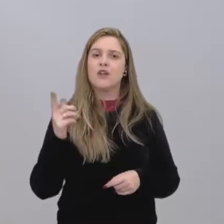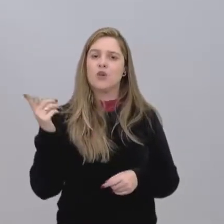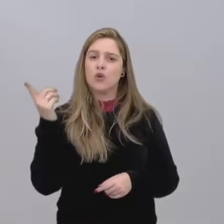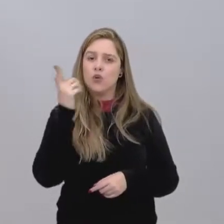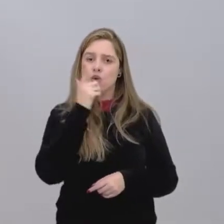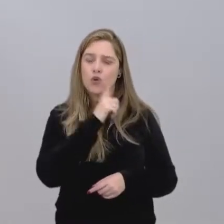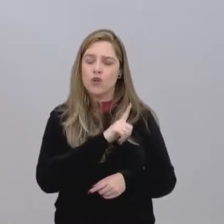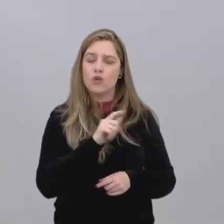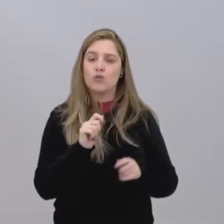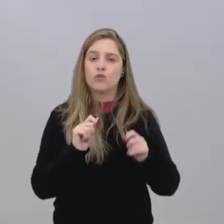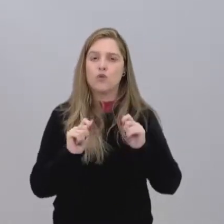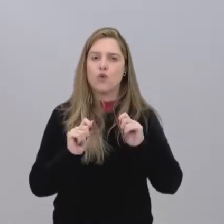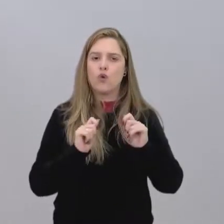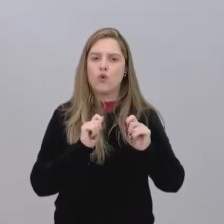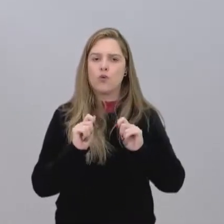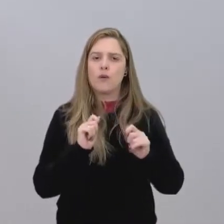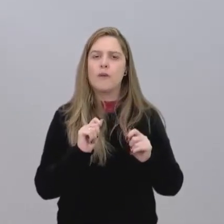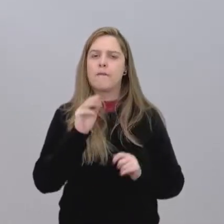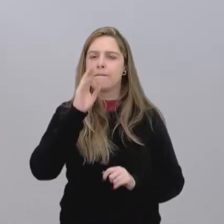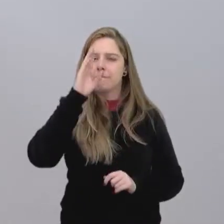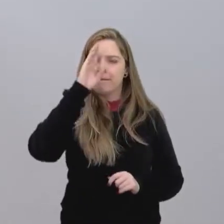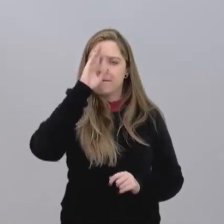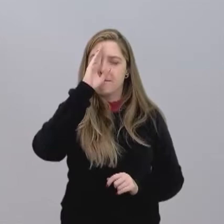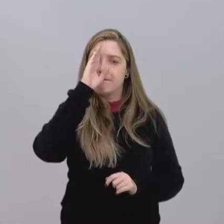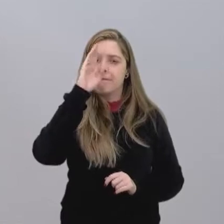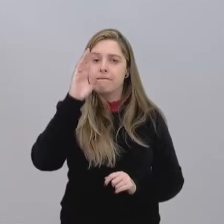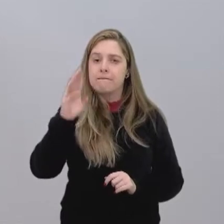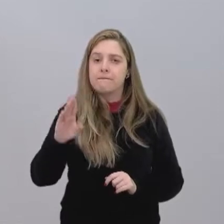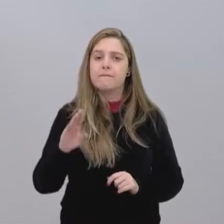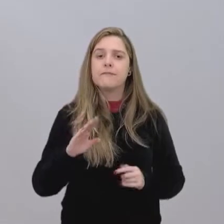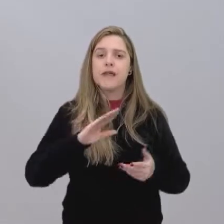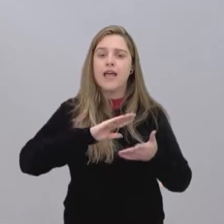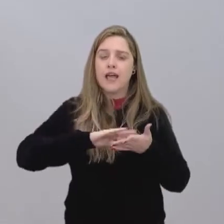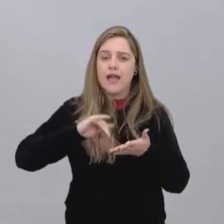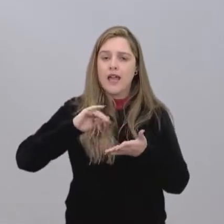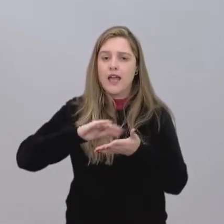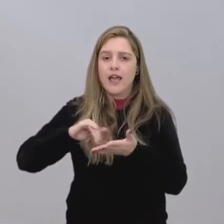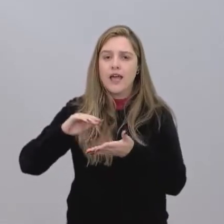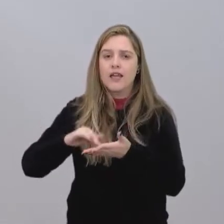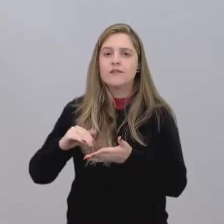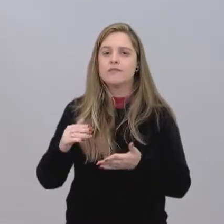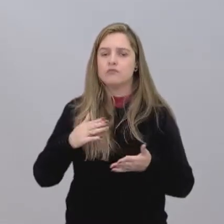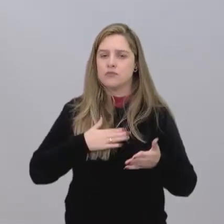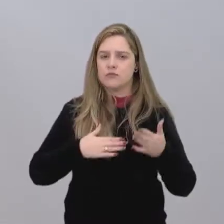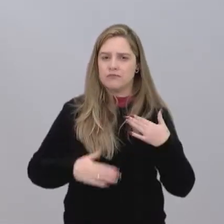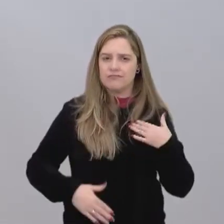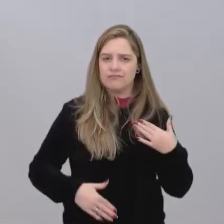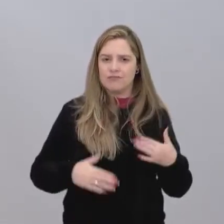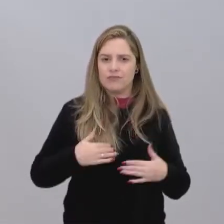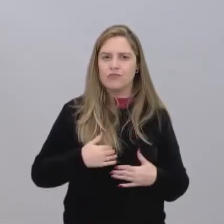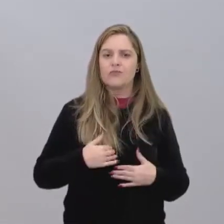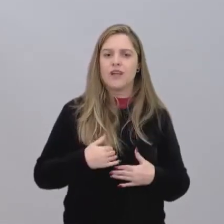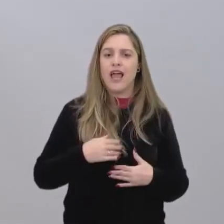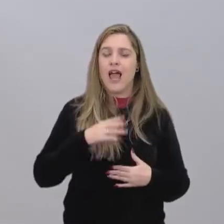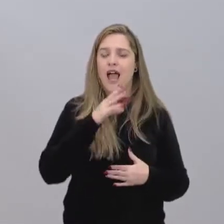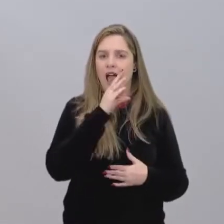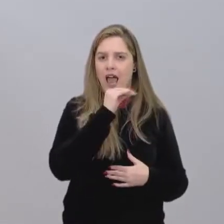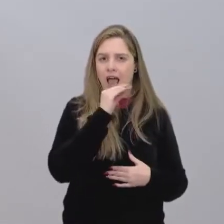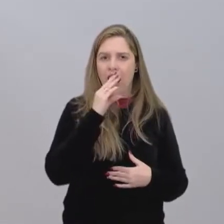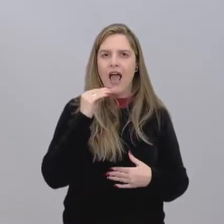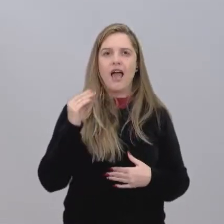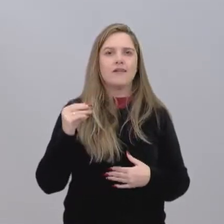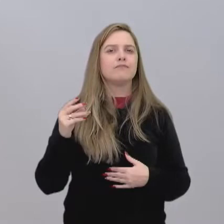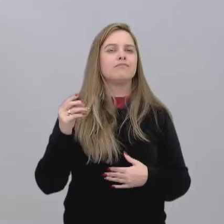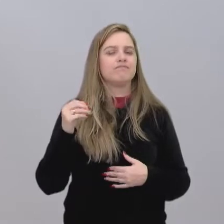seu controle principalmente através da eliminação dos organismos adultos, né? Então, muito,